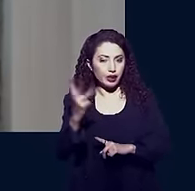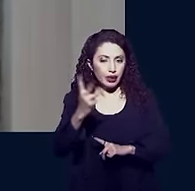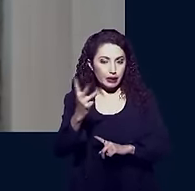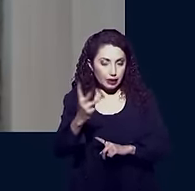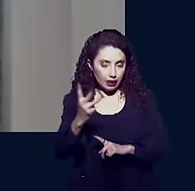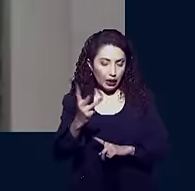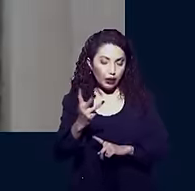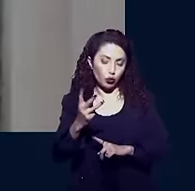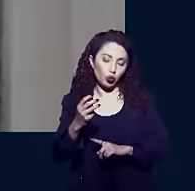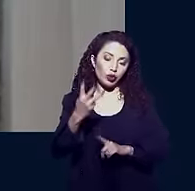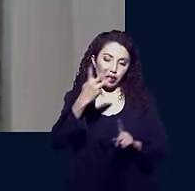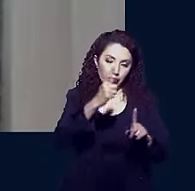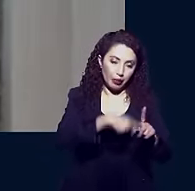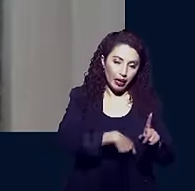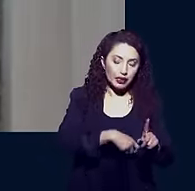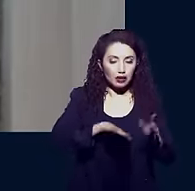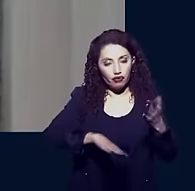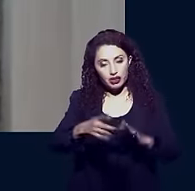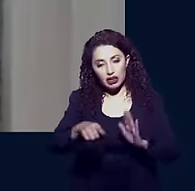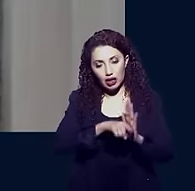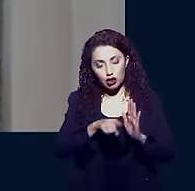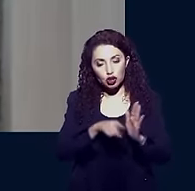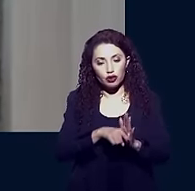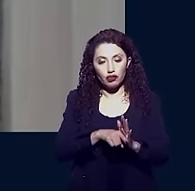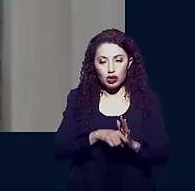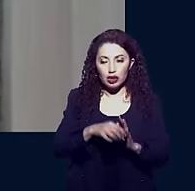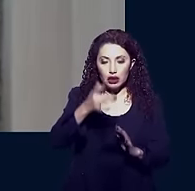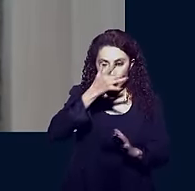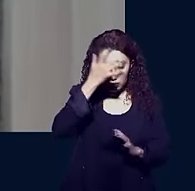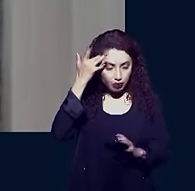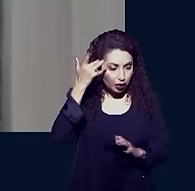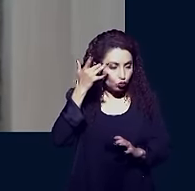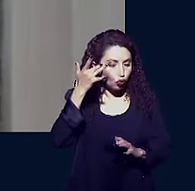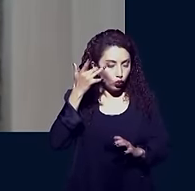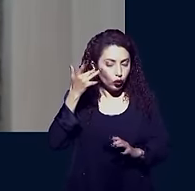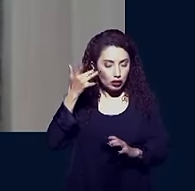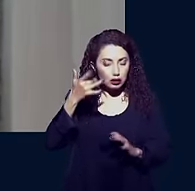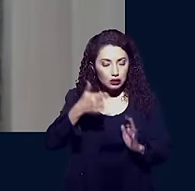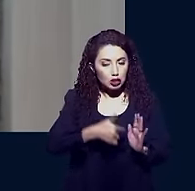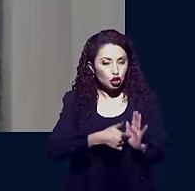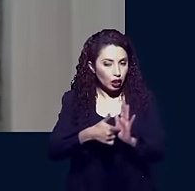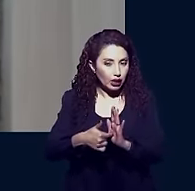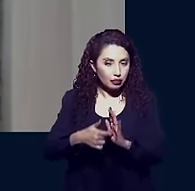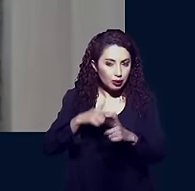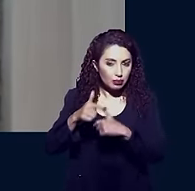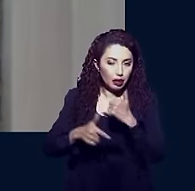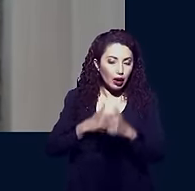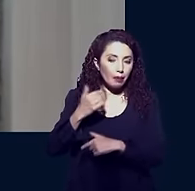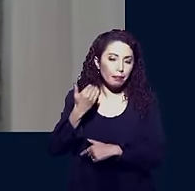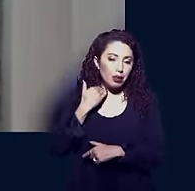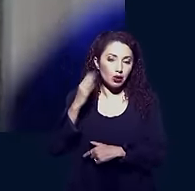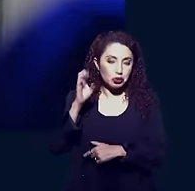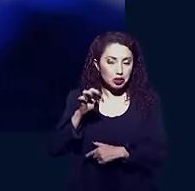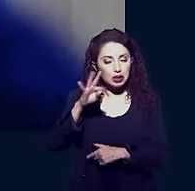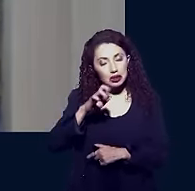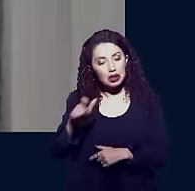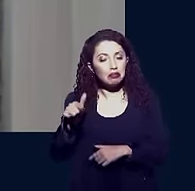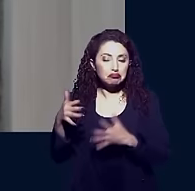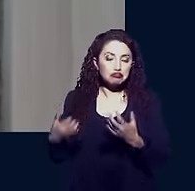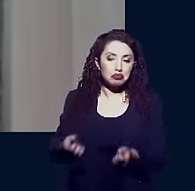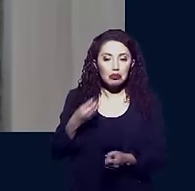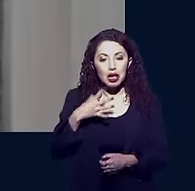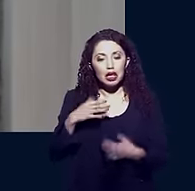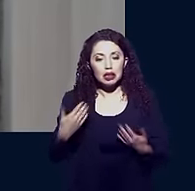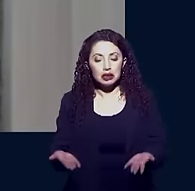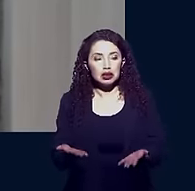negativo os nomes as indicações do Banco Central foram bem recebidas Então queria ouvir de vocês de onde vem esse ajuste tá